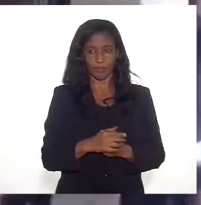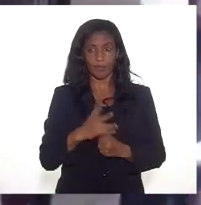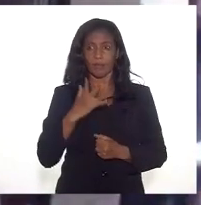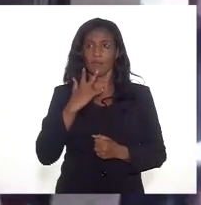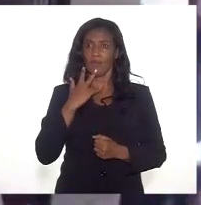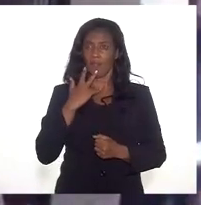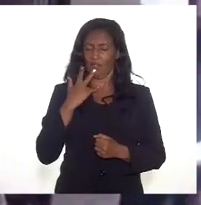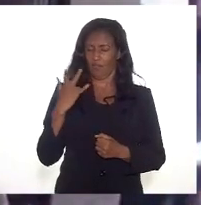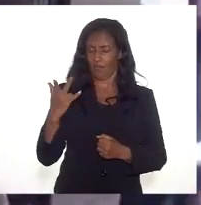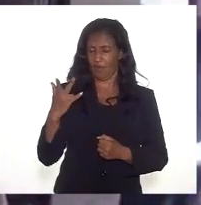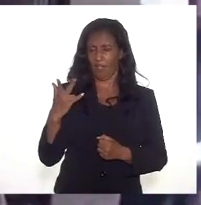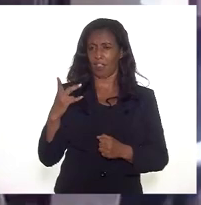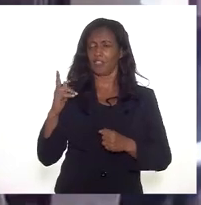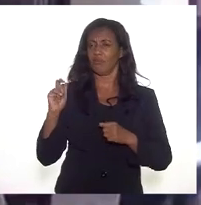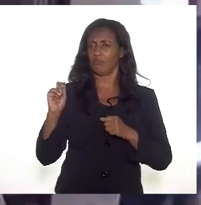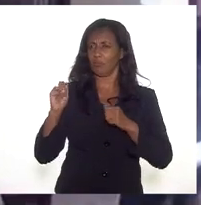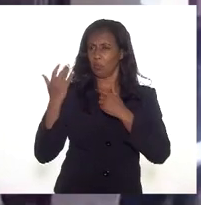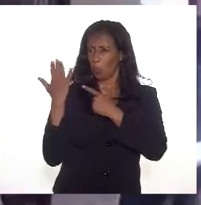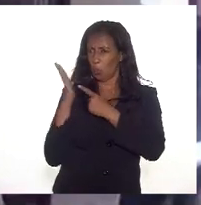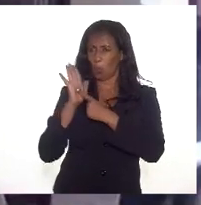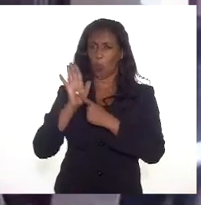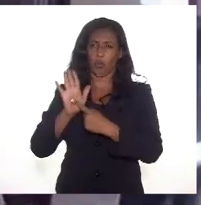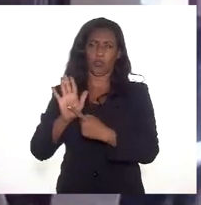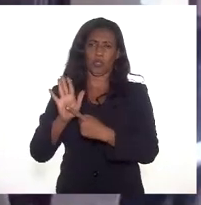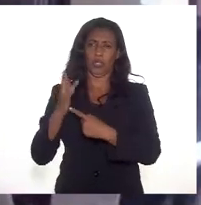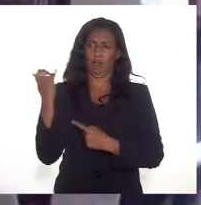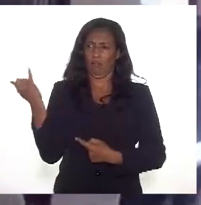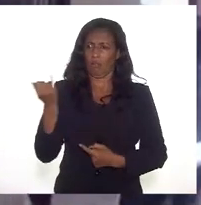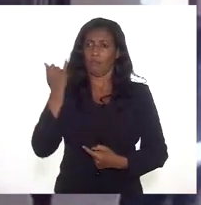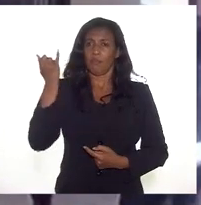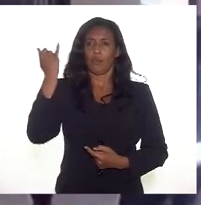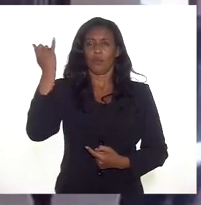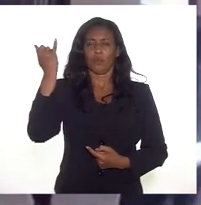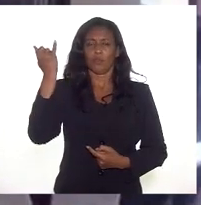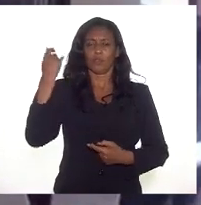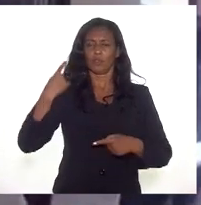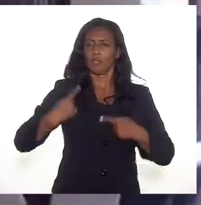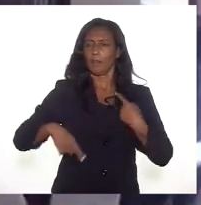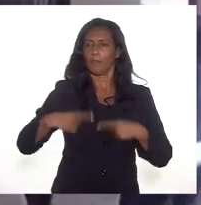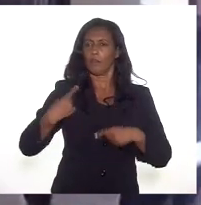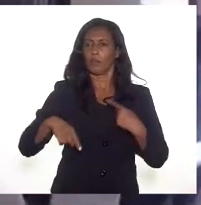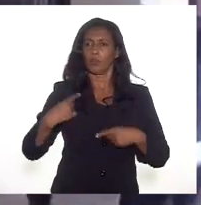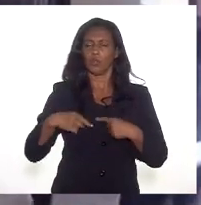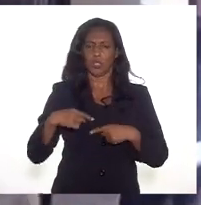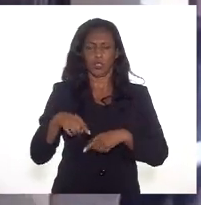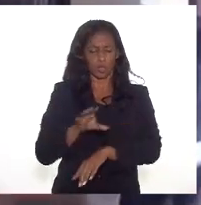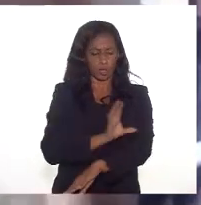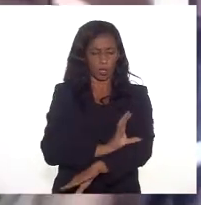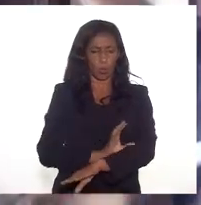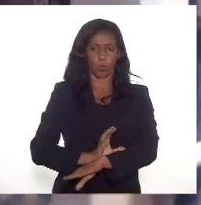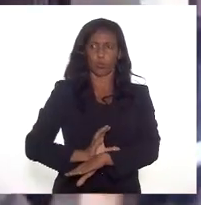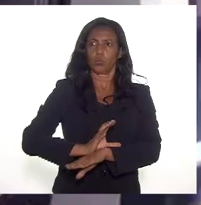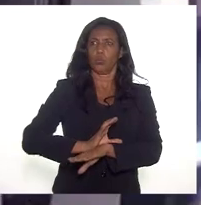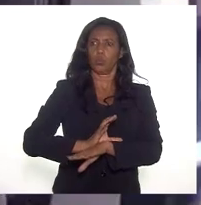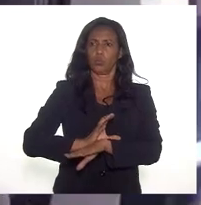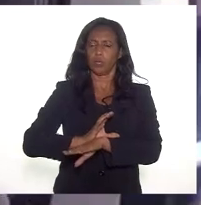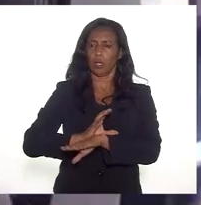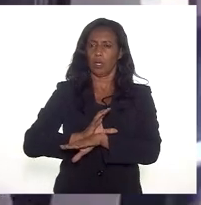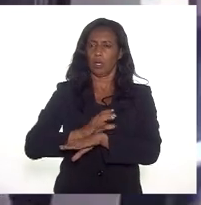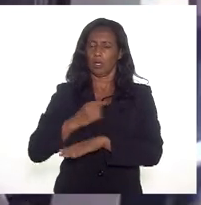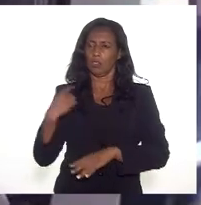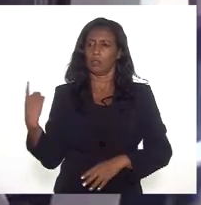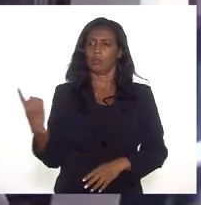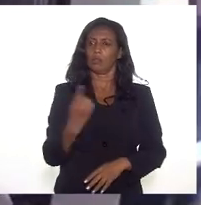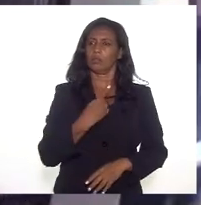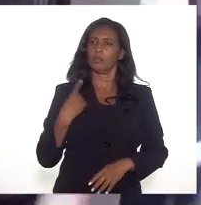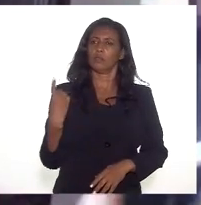faz questão de mostrar a importância e relevância da política pública da cultura nas nossas